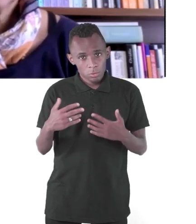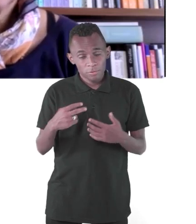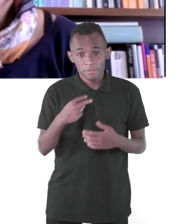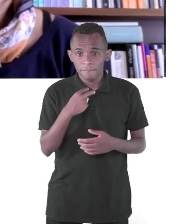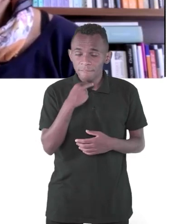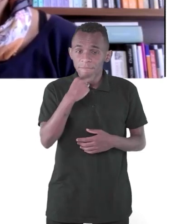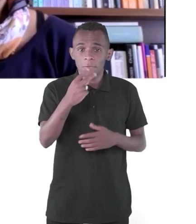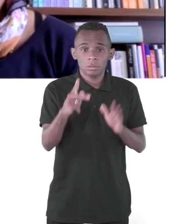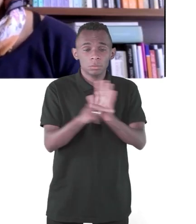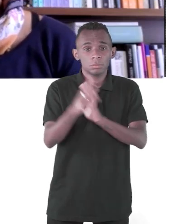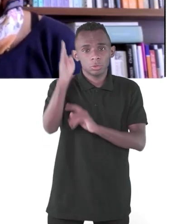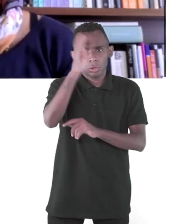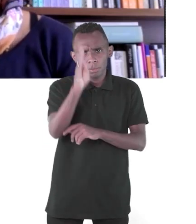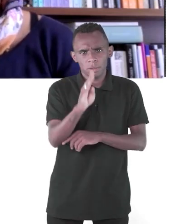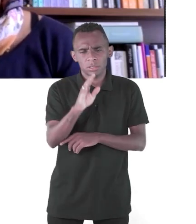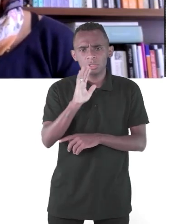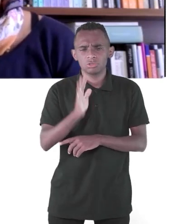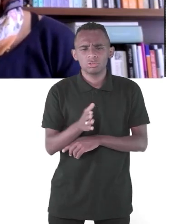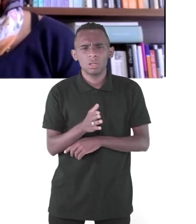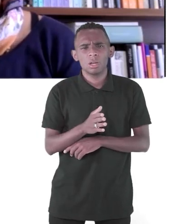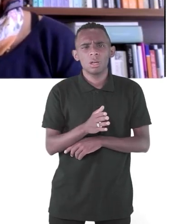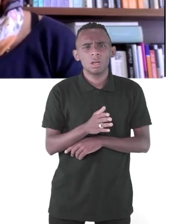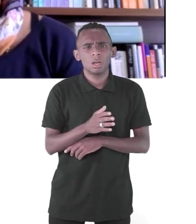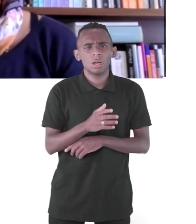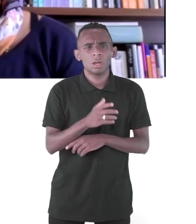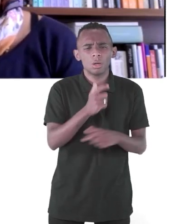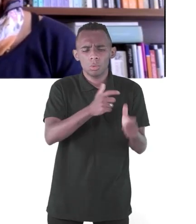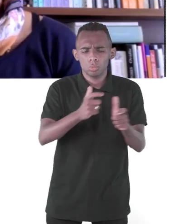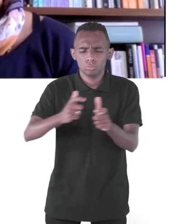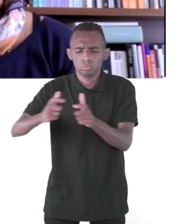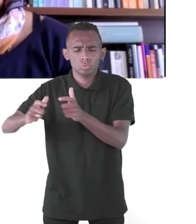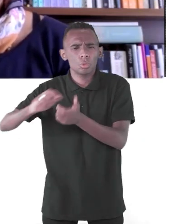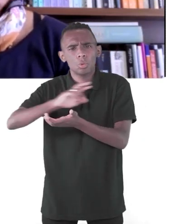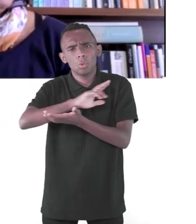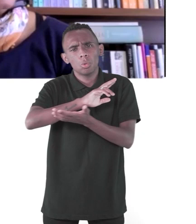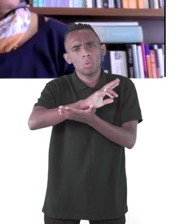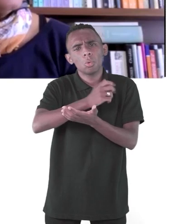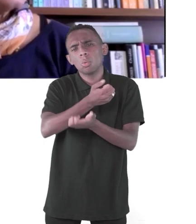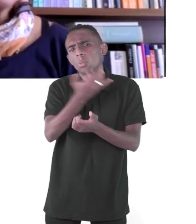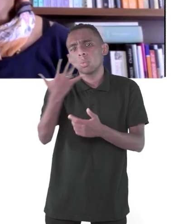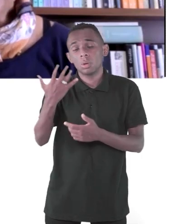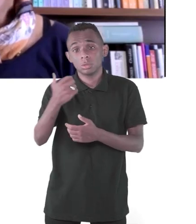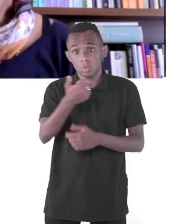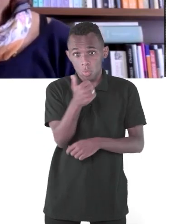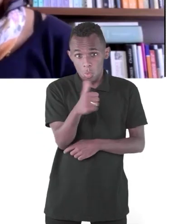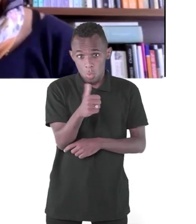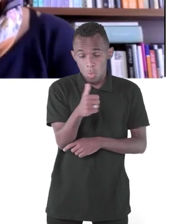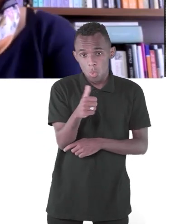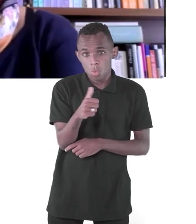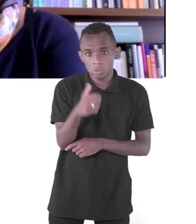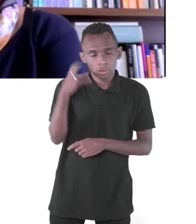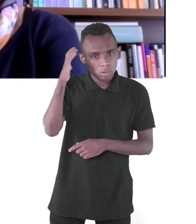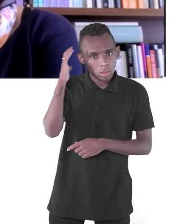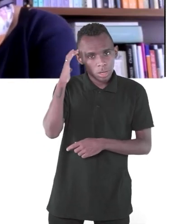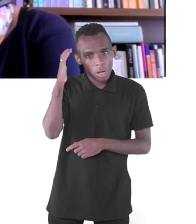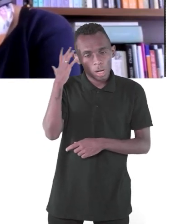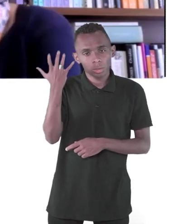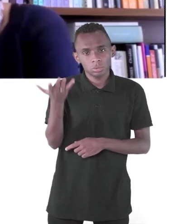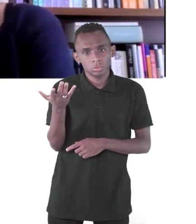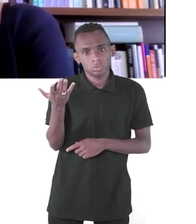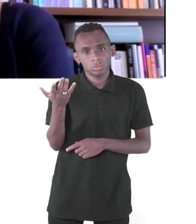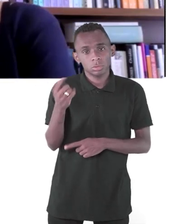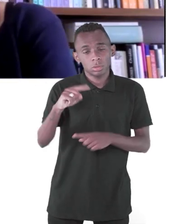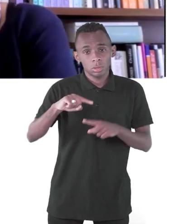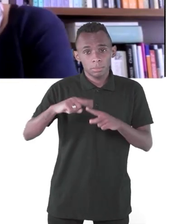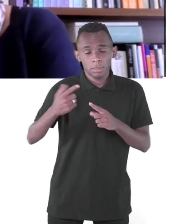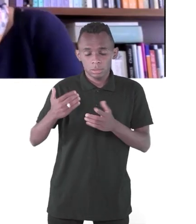Vozes do Brasil tá bem. Já está em quantas emissoras? Eu estava em 11 emissoras, até agora